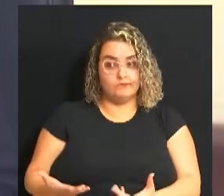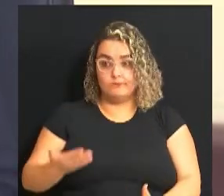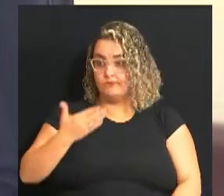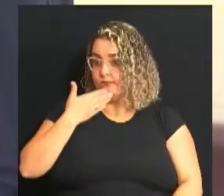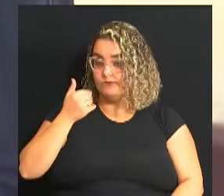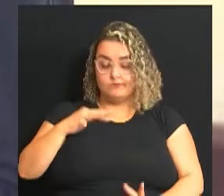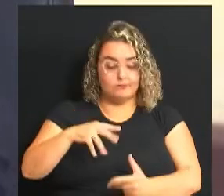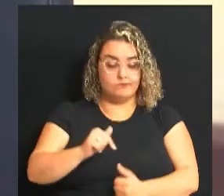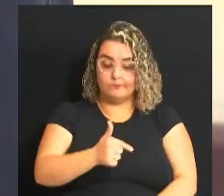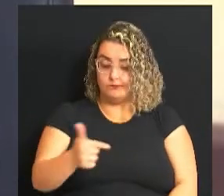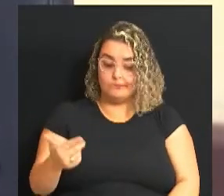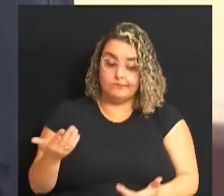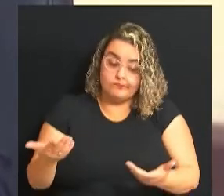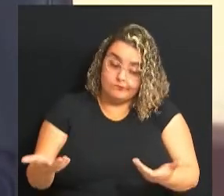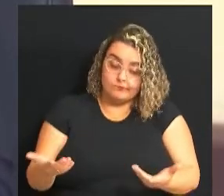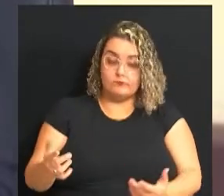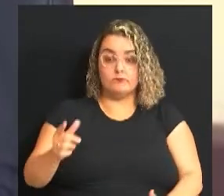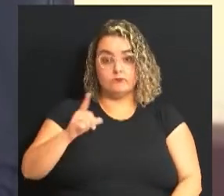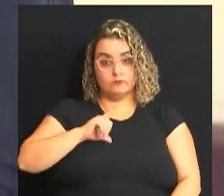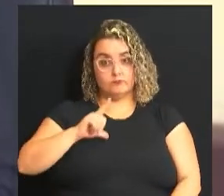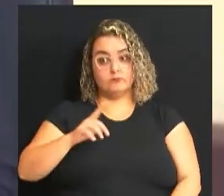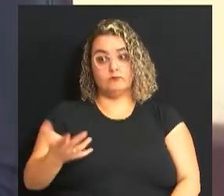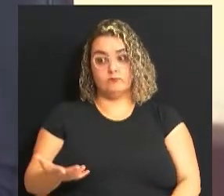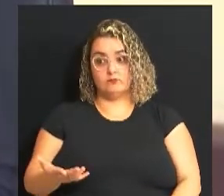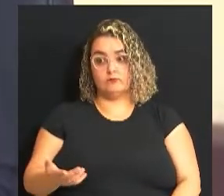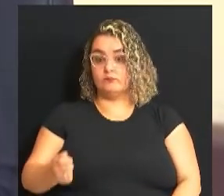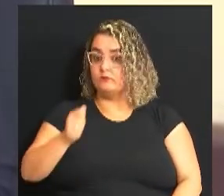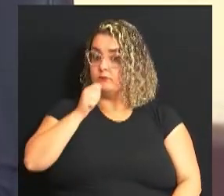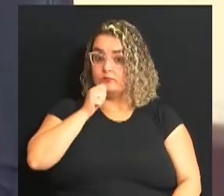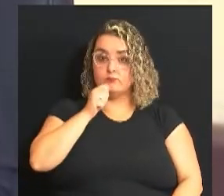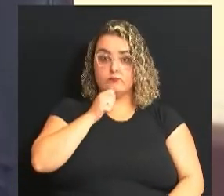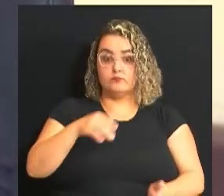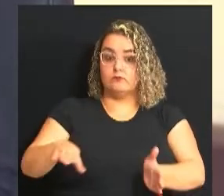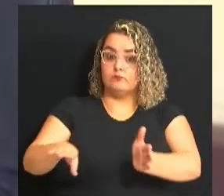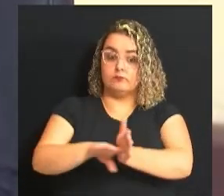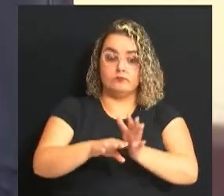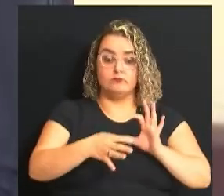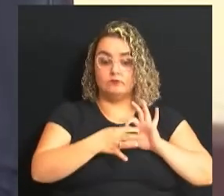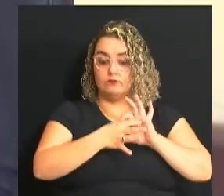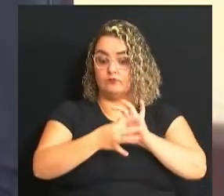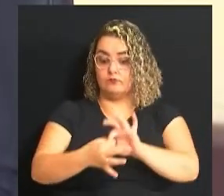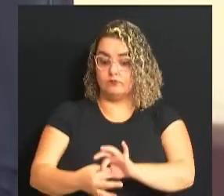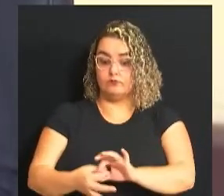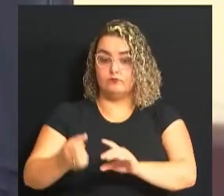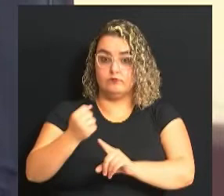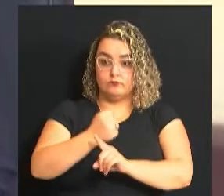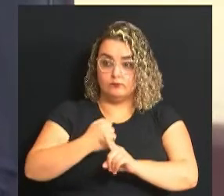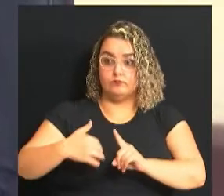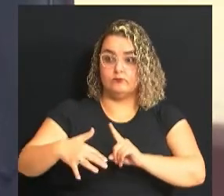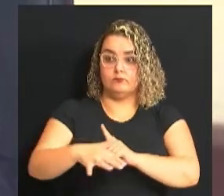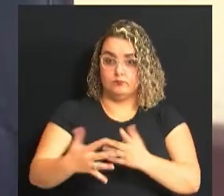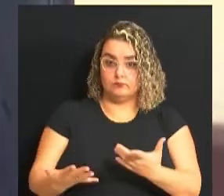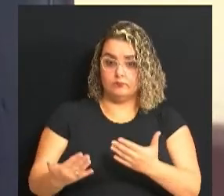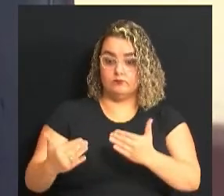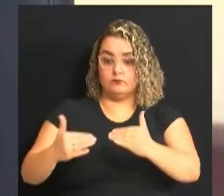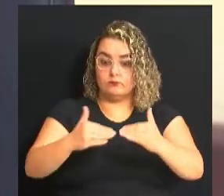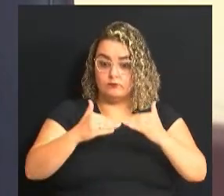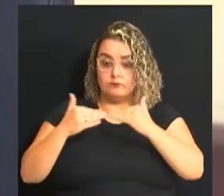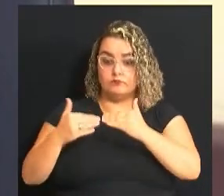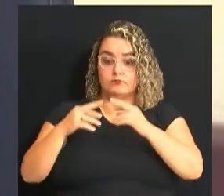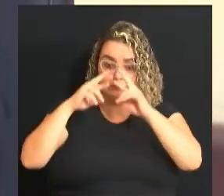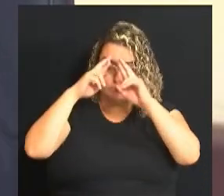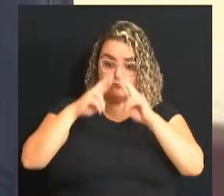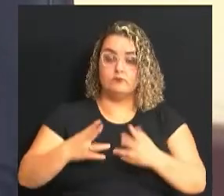não tivesse, mas, já que a gente tem, a gente ainda não chegou num contexto social de harmonia e de respeito a